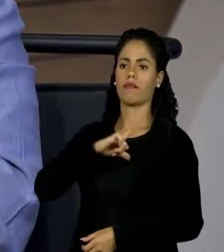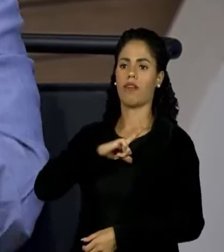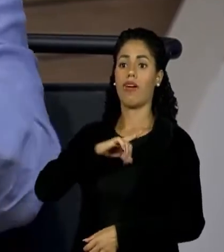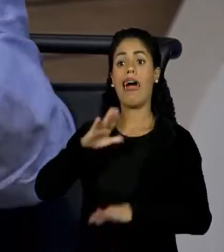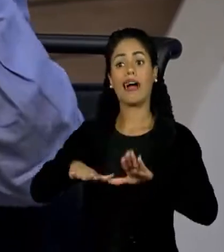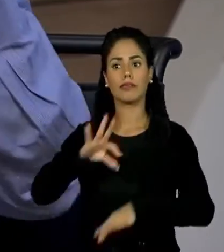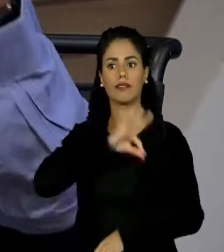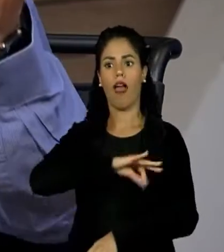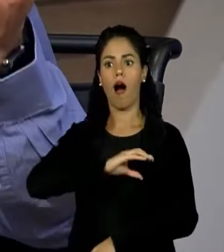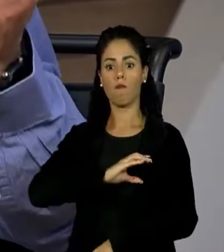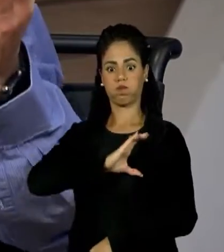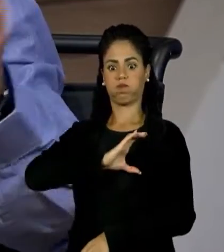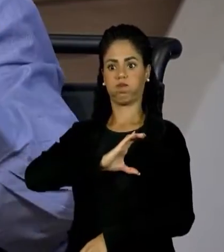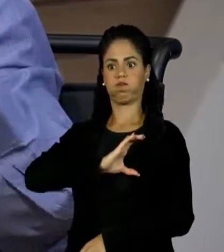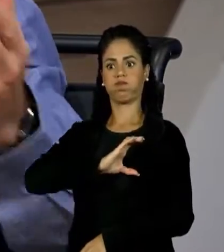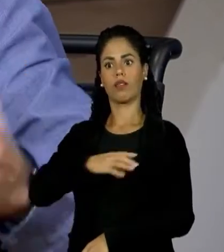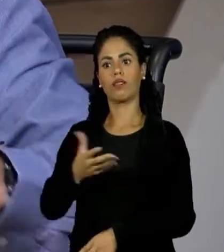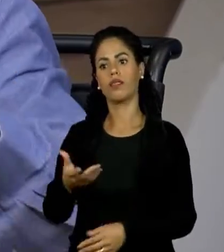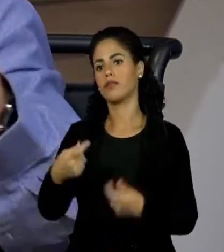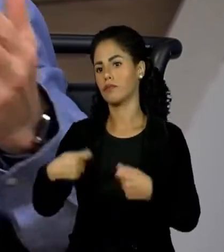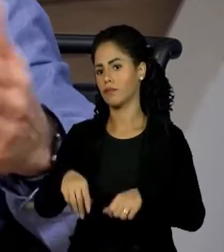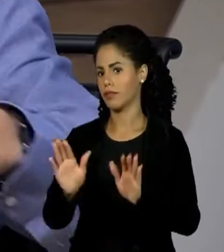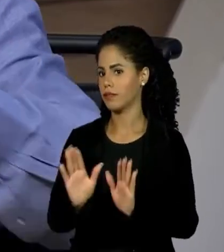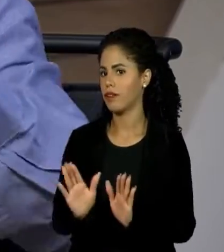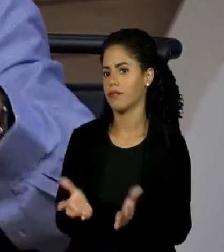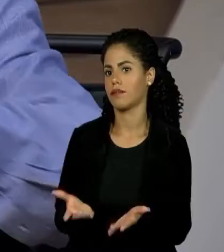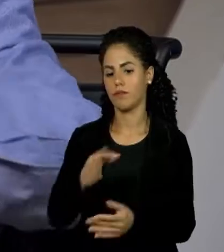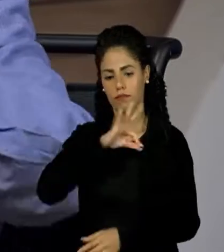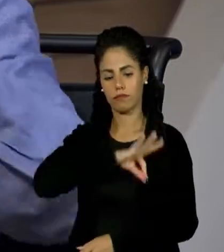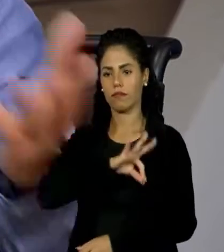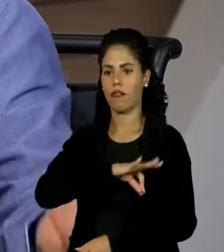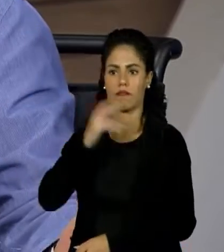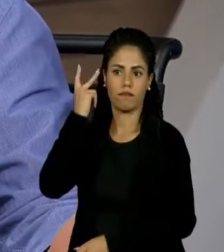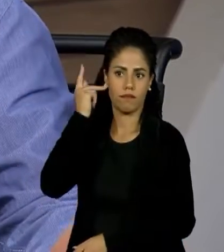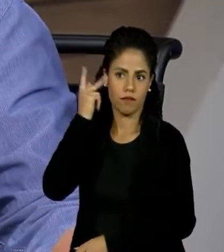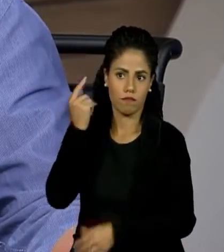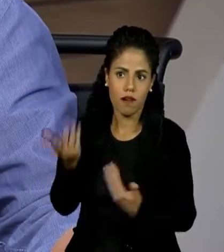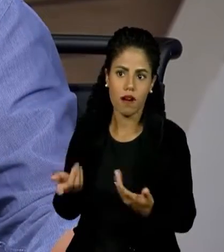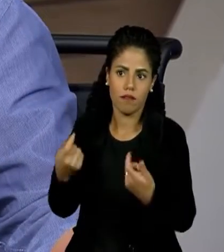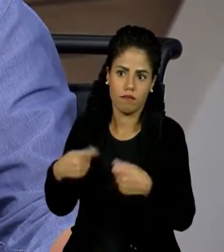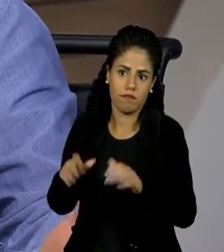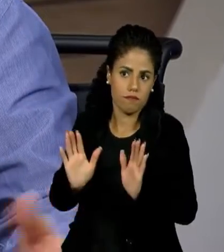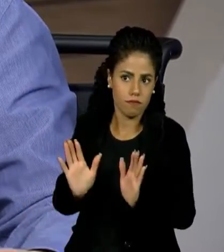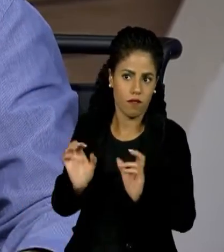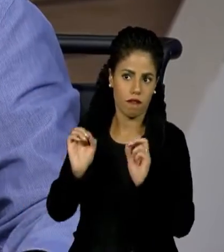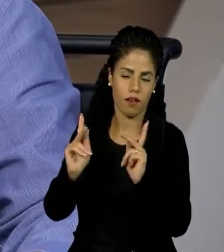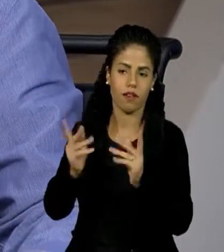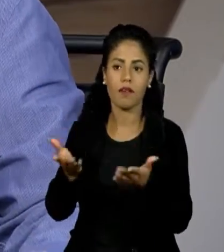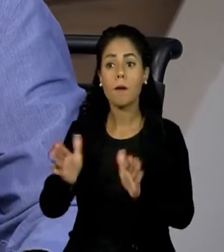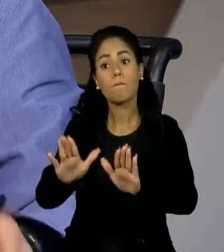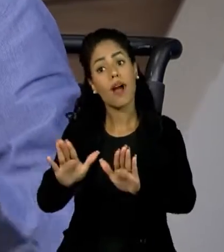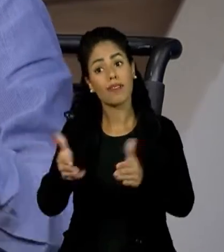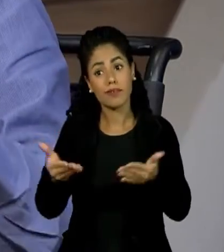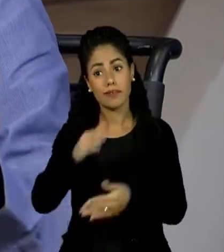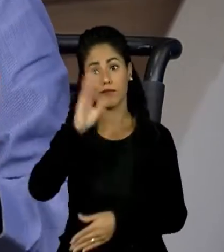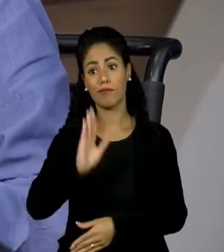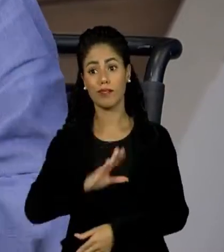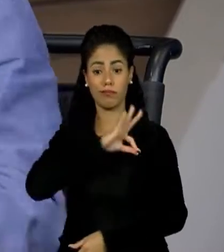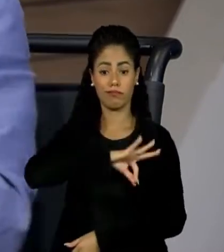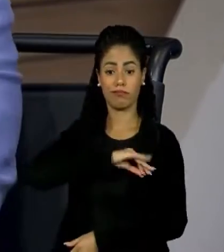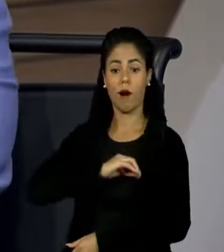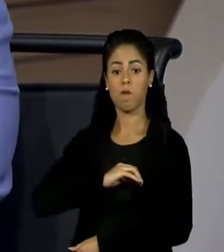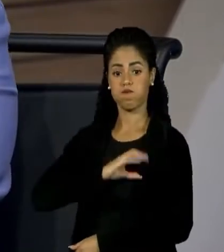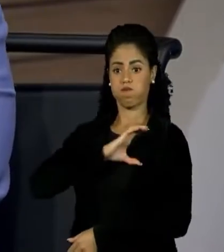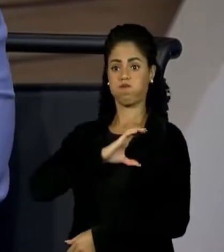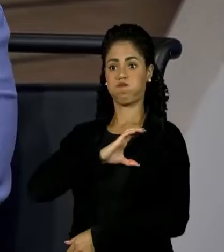salário vultoso, não precisa ser um salário que vai o tornar alguém muito diferente do resto da sociedade de onde ele vem. Mas, se ele não tivesse salário,